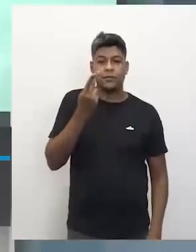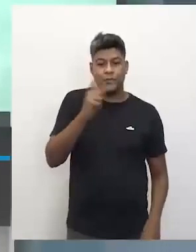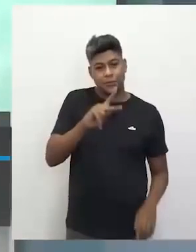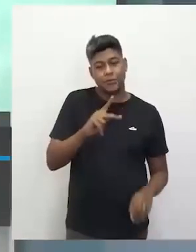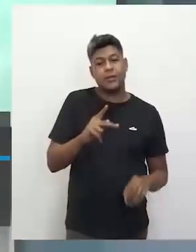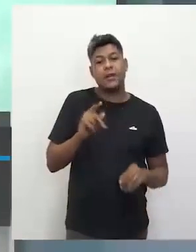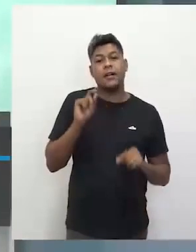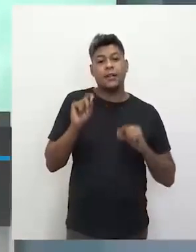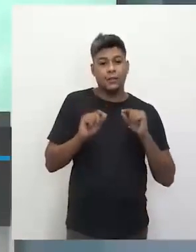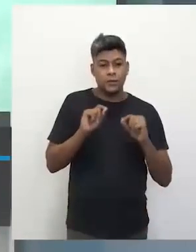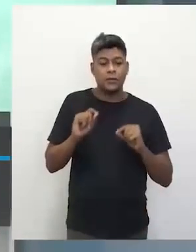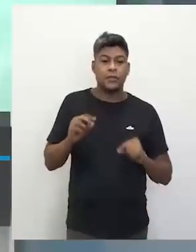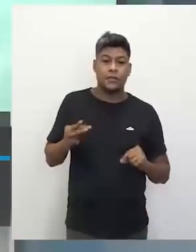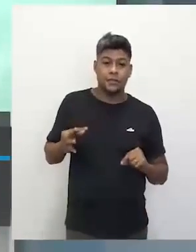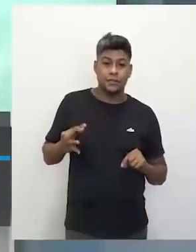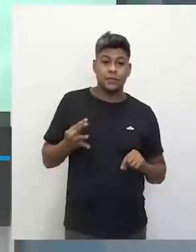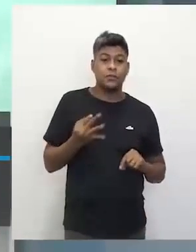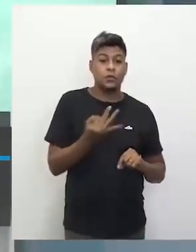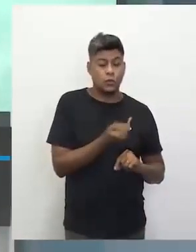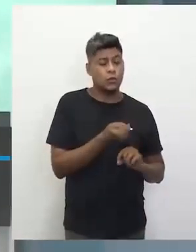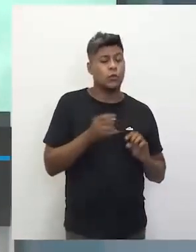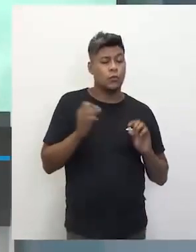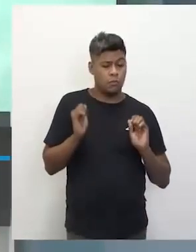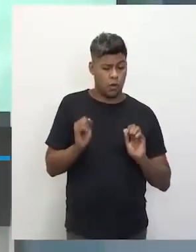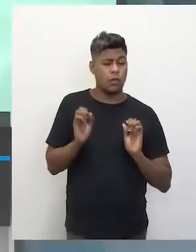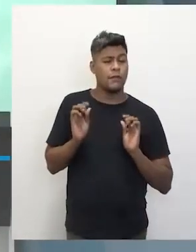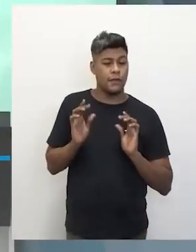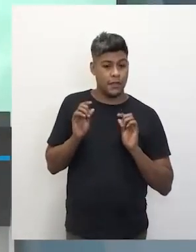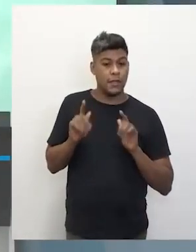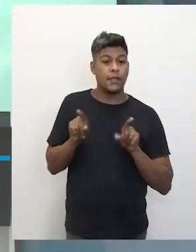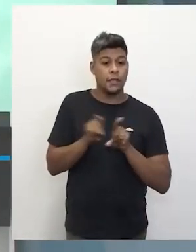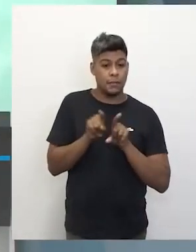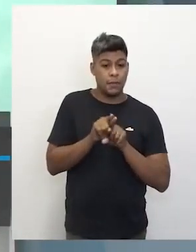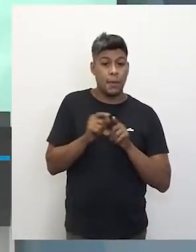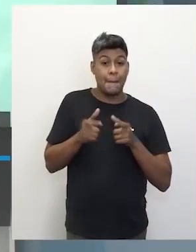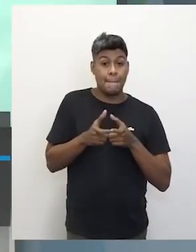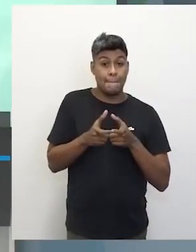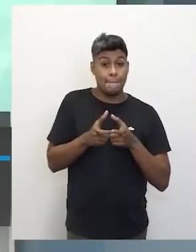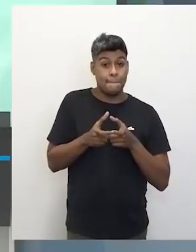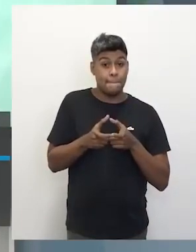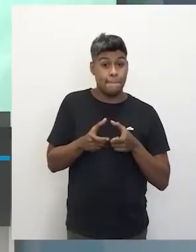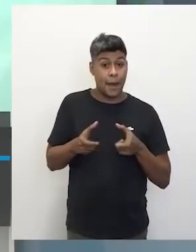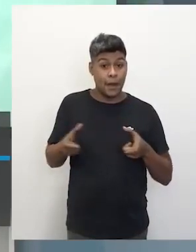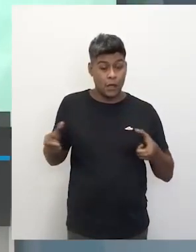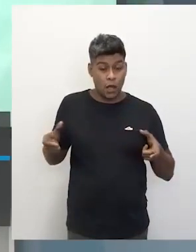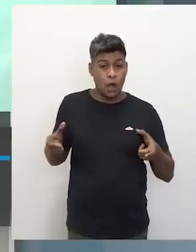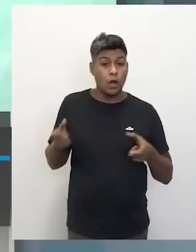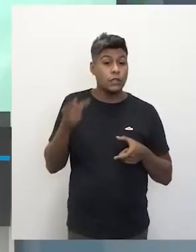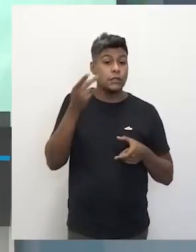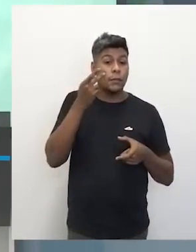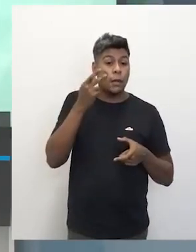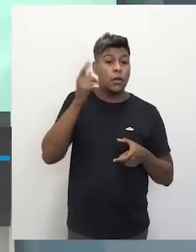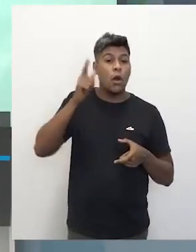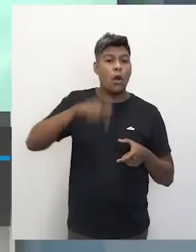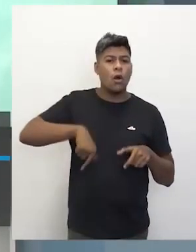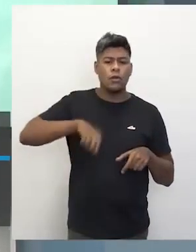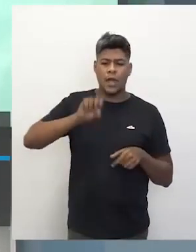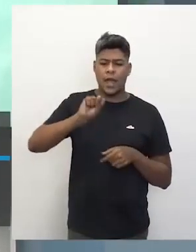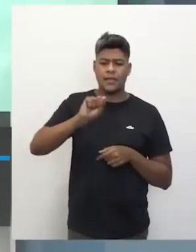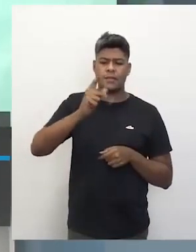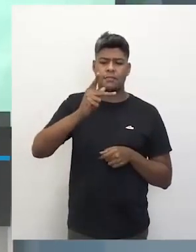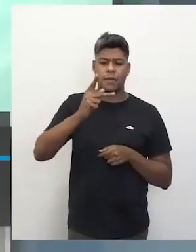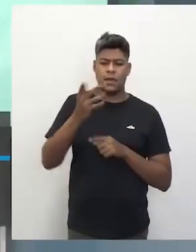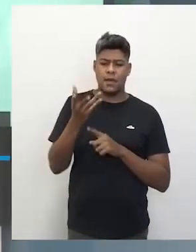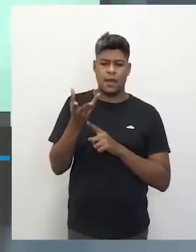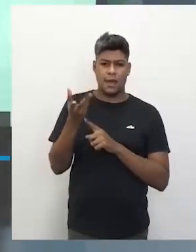geralmente, né, tudo que está ali está para ser vendido também. O maior mercado de arte, né, que nós temos em São Paulo hoje é a SP Arte, que acontece todos